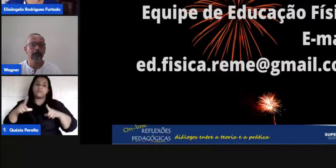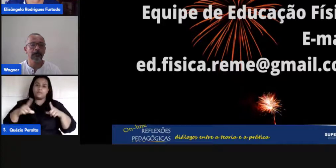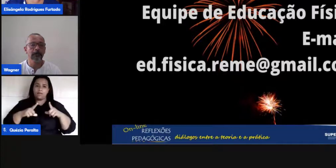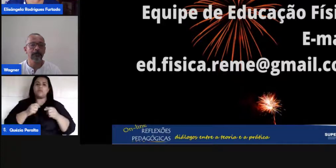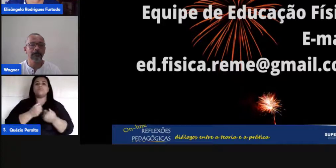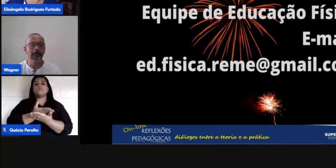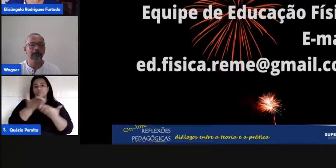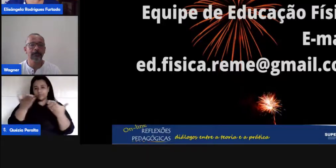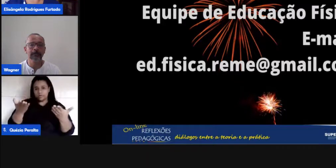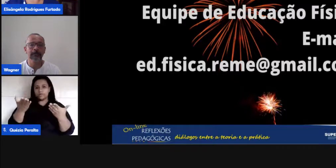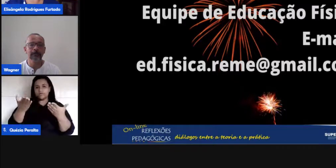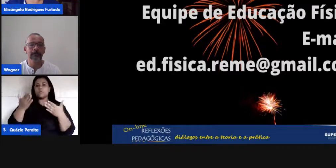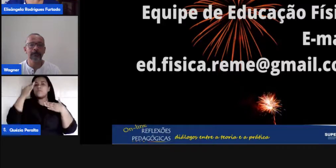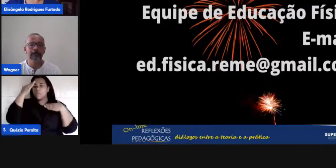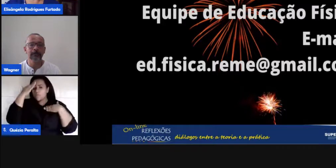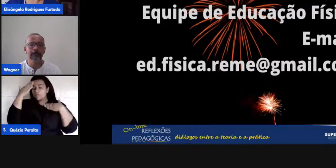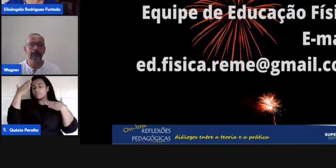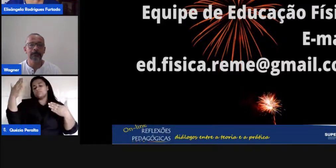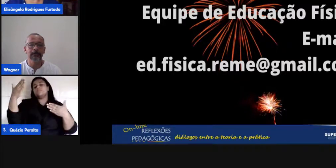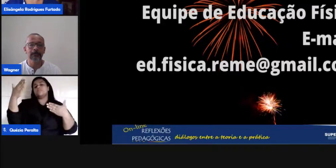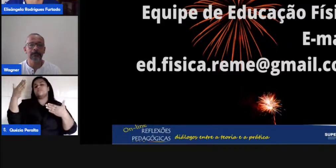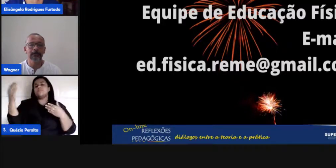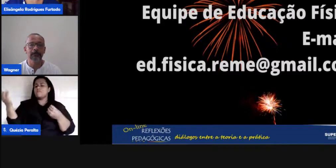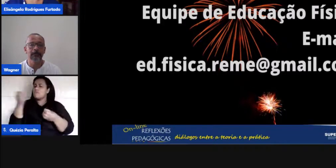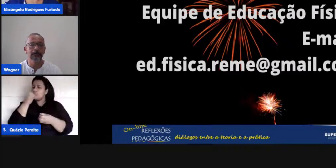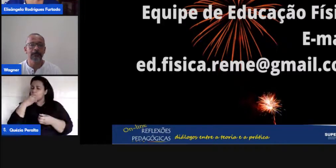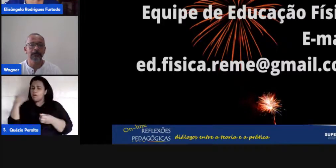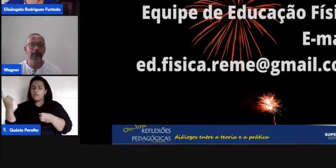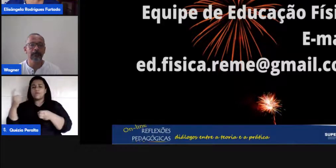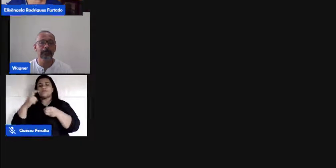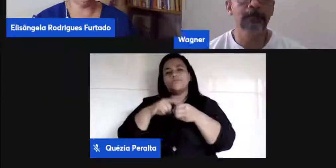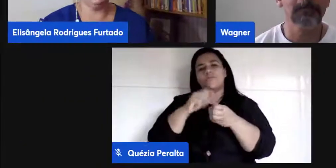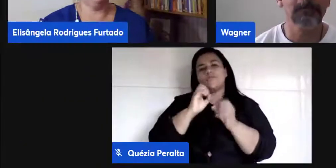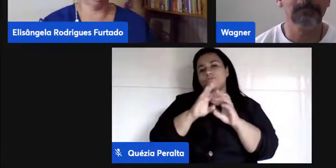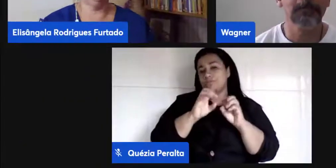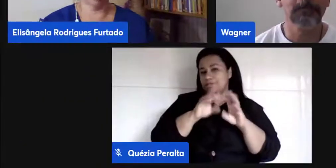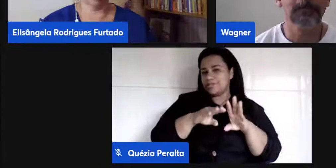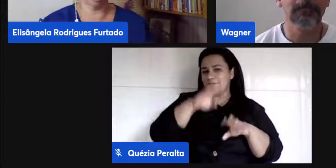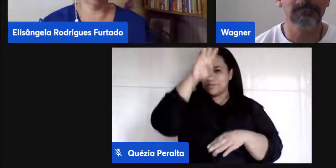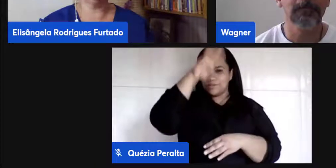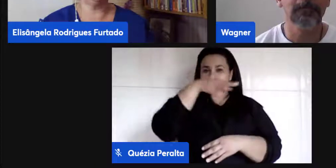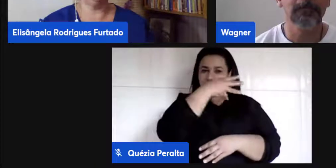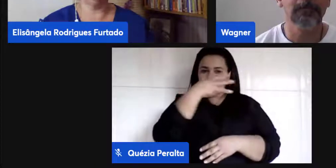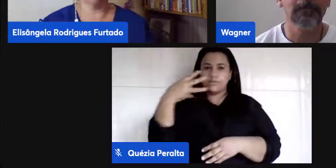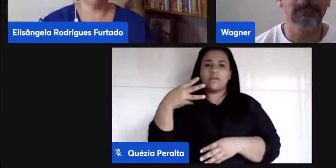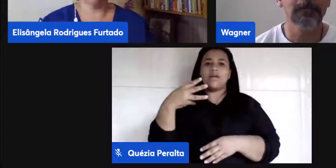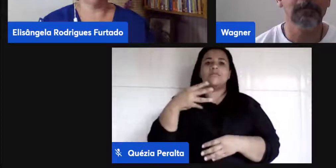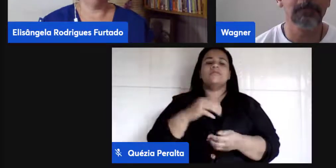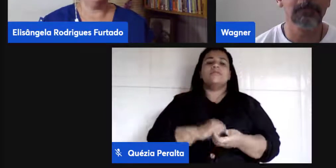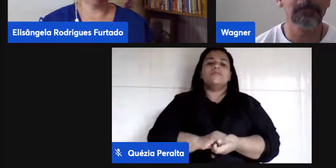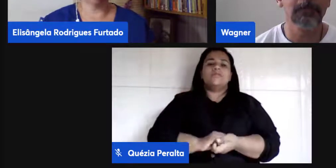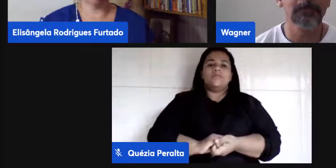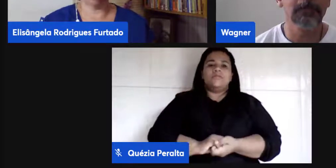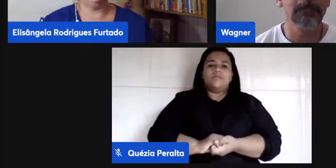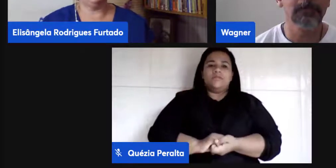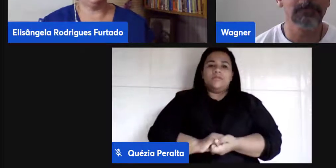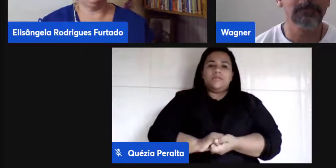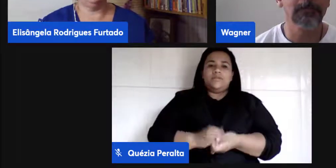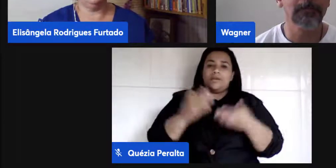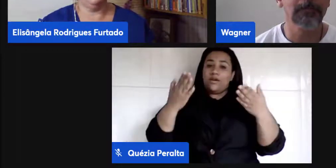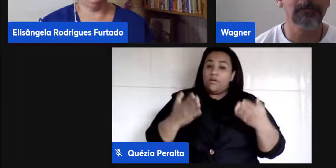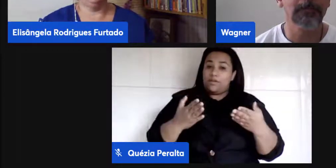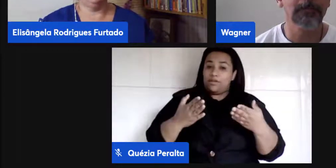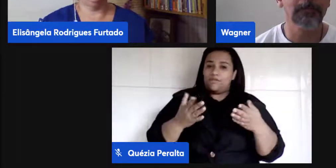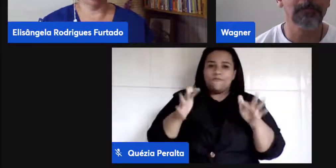bom? Muito obrigado, bom retorno, bom ensino escalonado e que tenhamos agora um ótimo final de